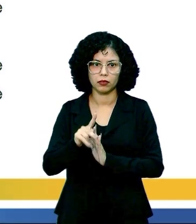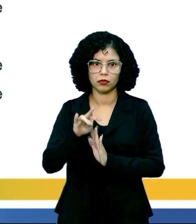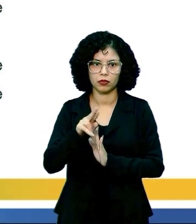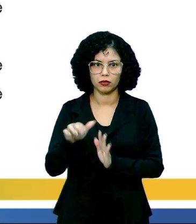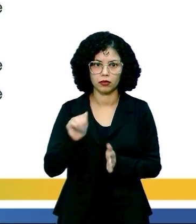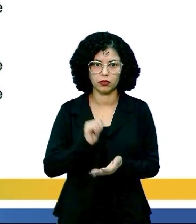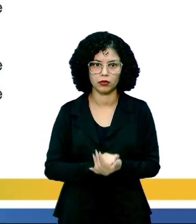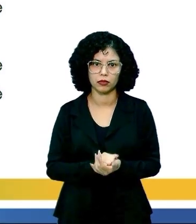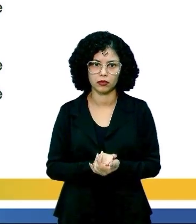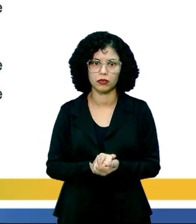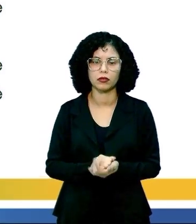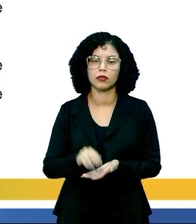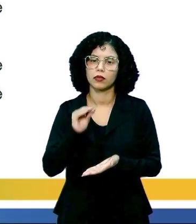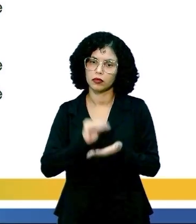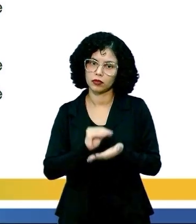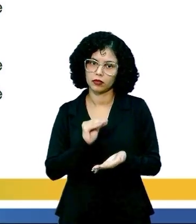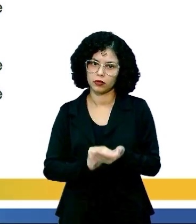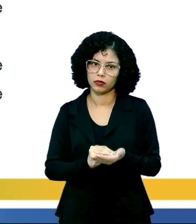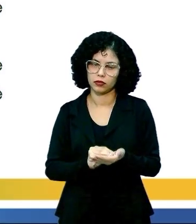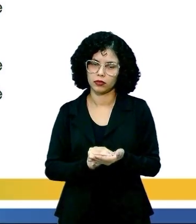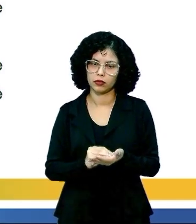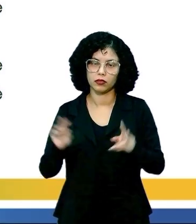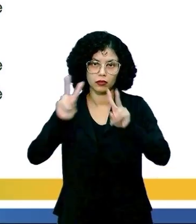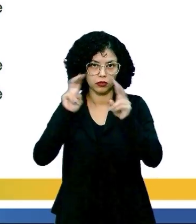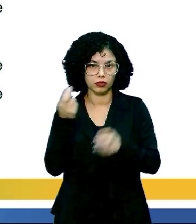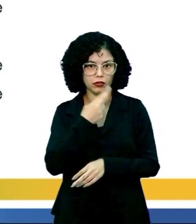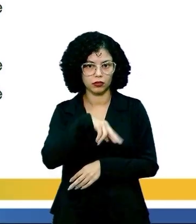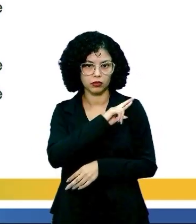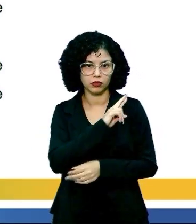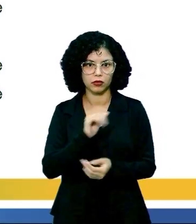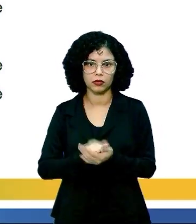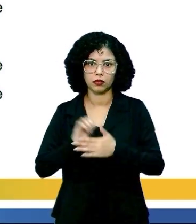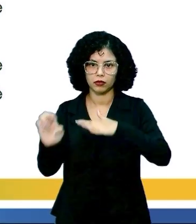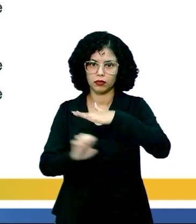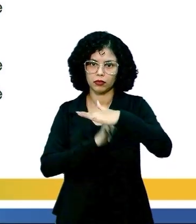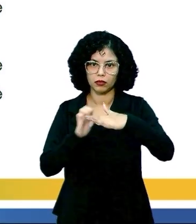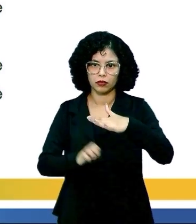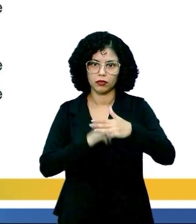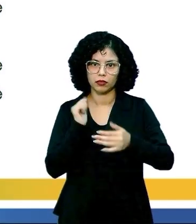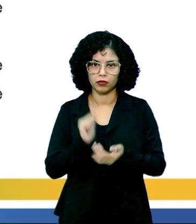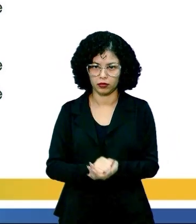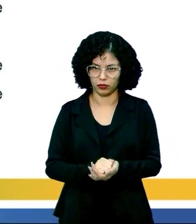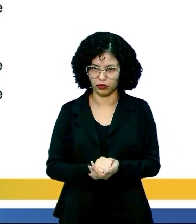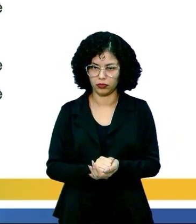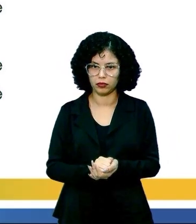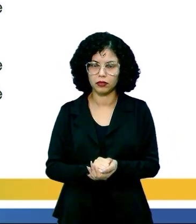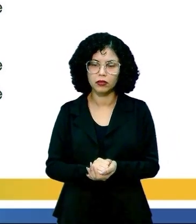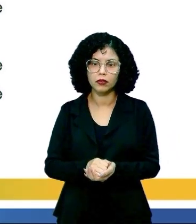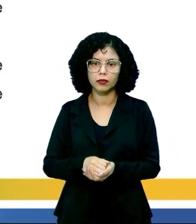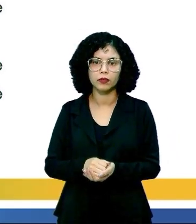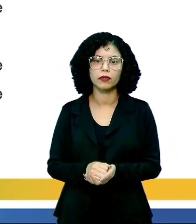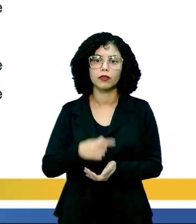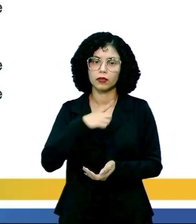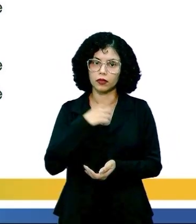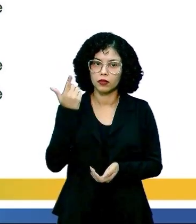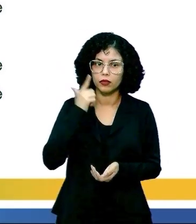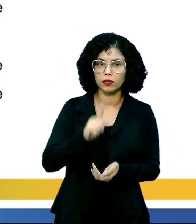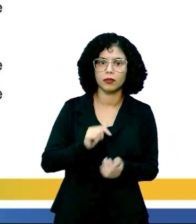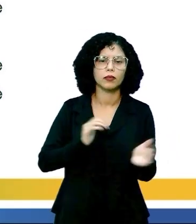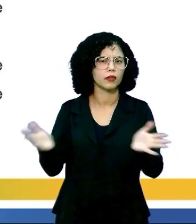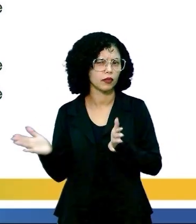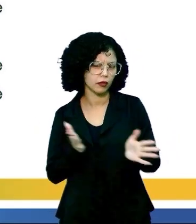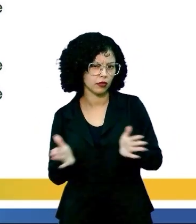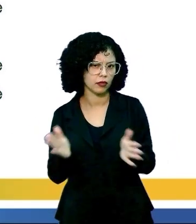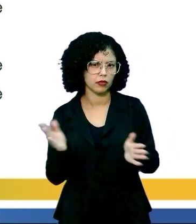representa uma forma de marketing sobre a atuação responsável de empresas que efetivam a